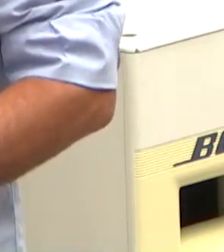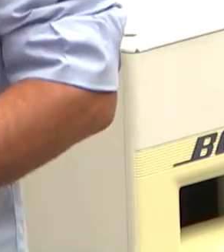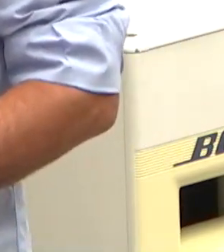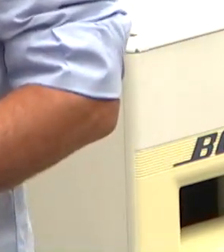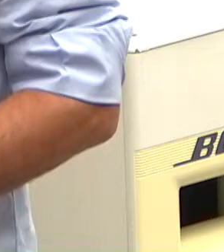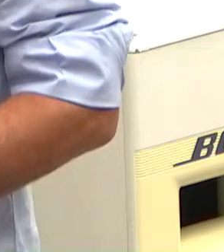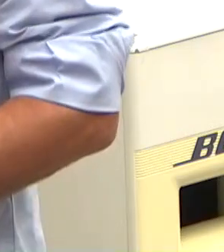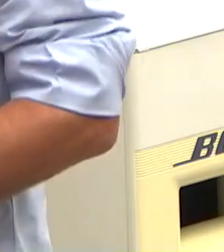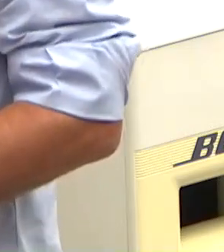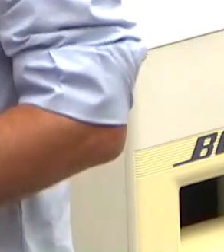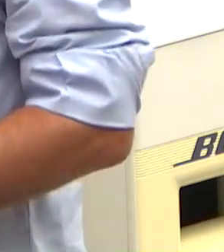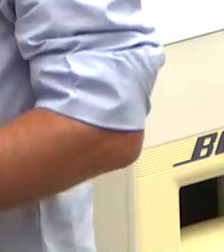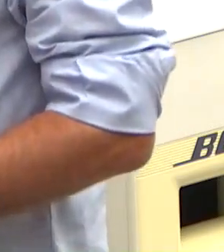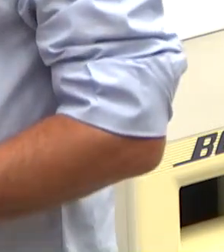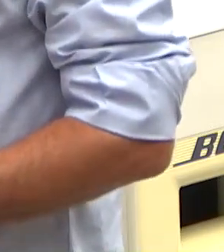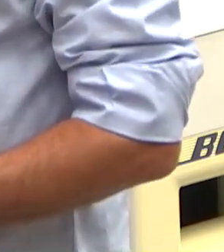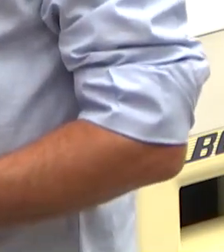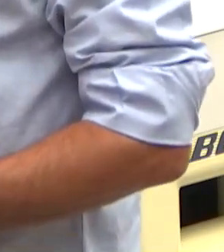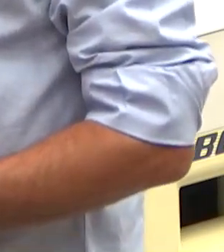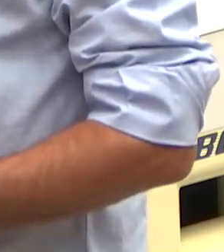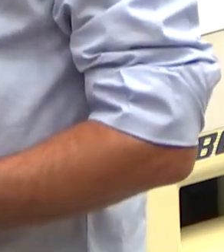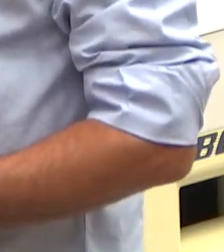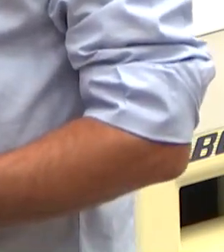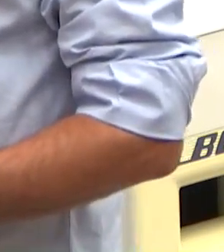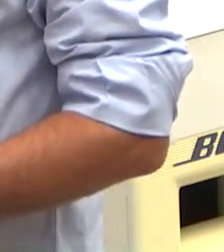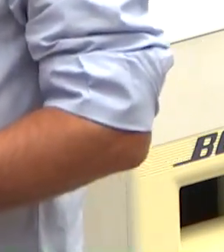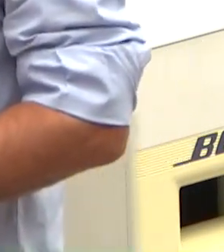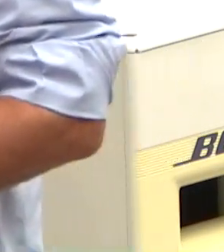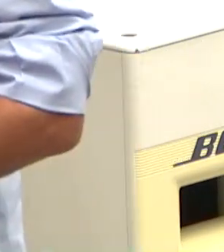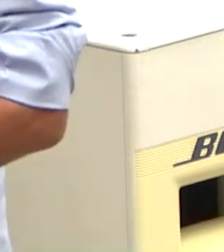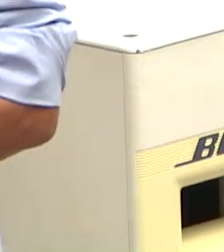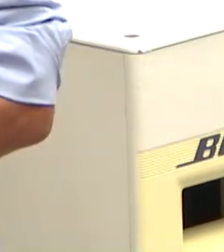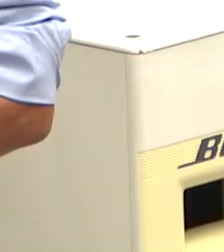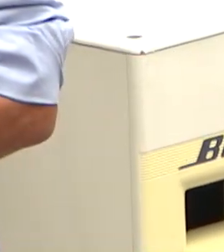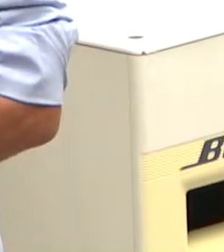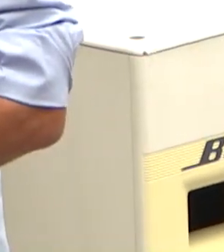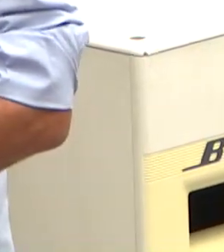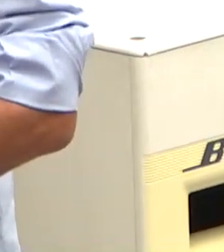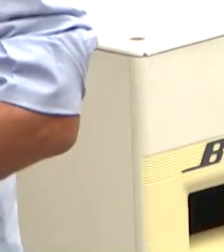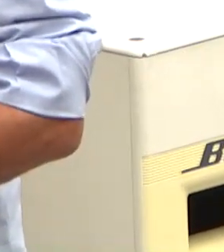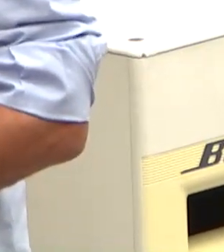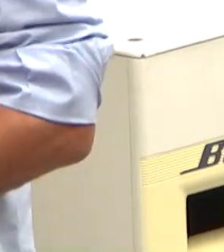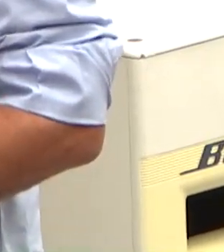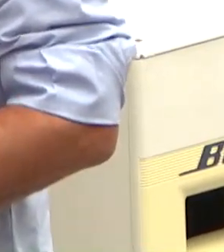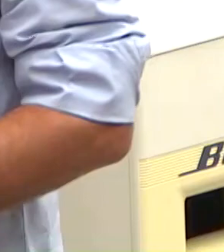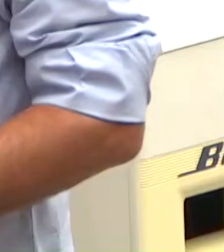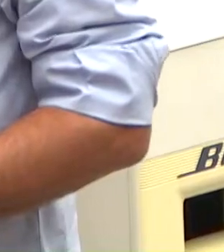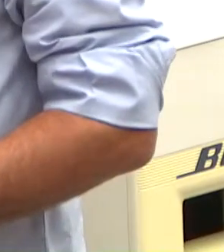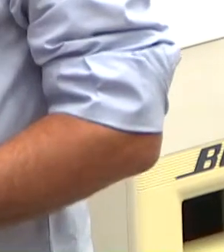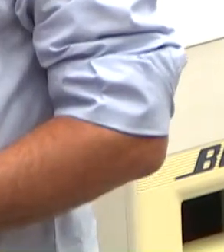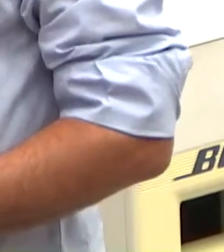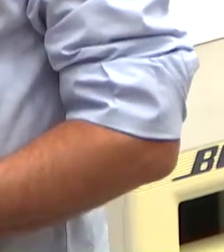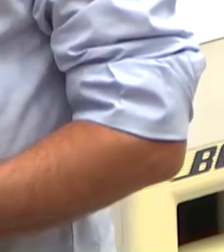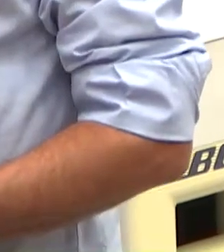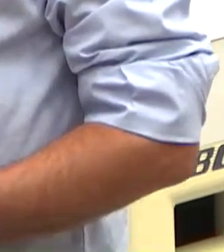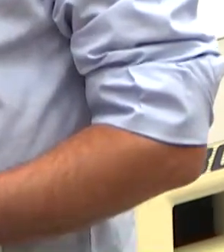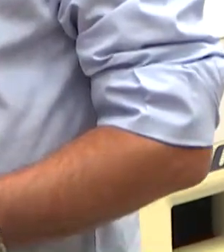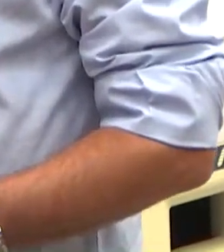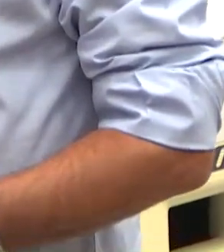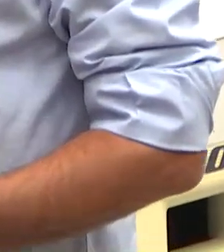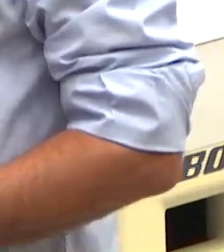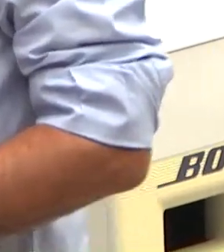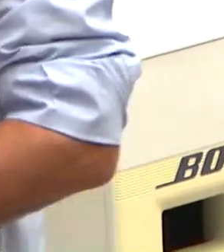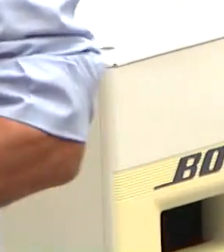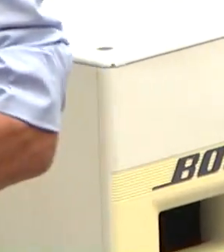aqui da casa. Aqui comigo está o vereador Luiz Cirilo, que presidiu essa audiência. Vereador, bom dia. Qual que é a avaliação que o senhor tem da audiência de